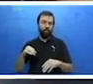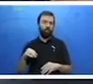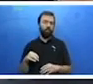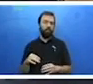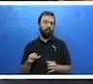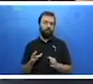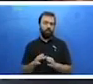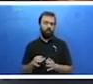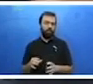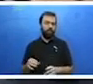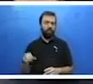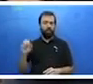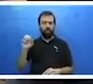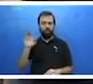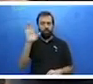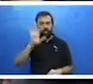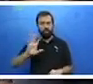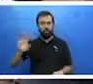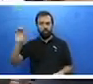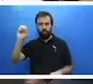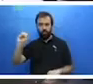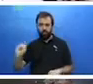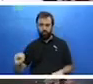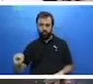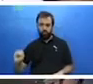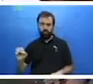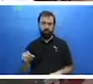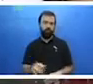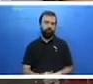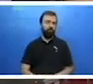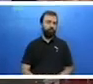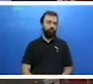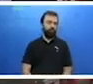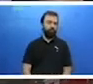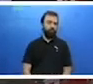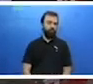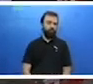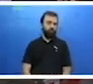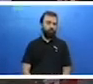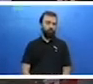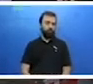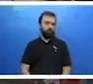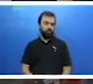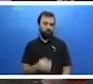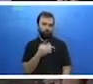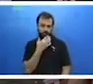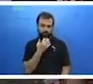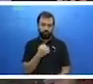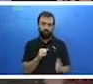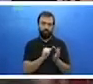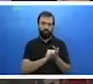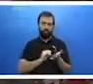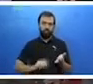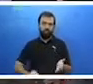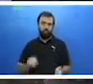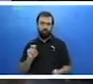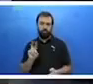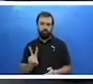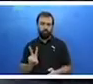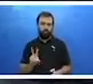aproximadamente 510 mil. O exercício 2, observe